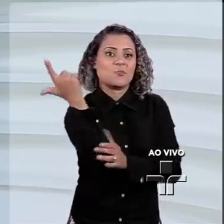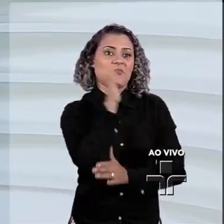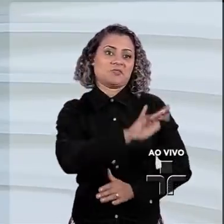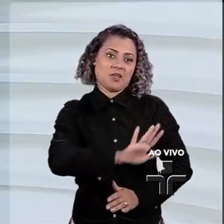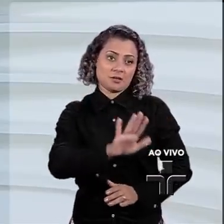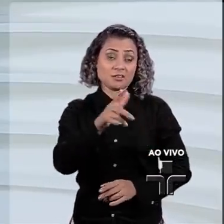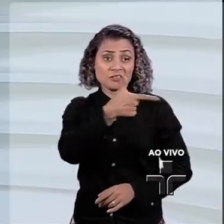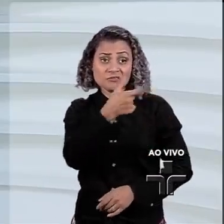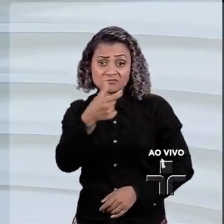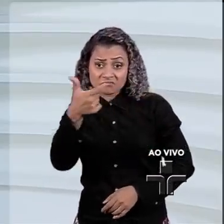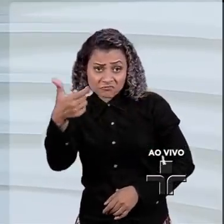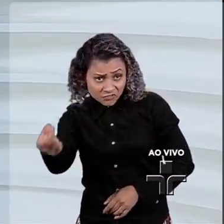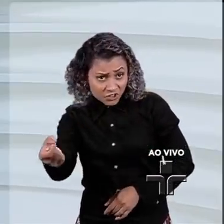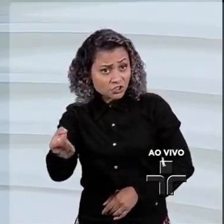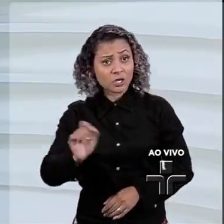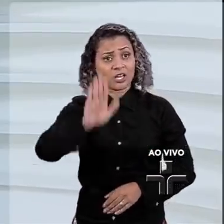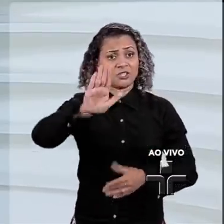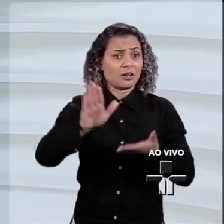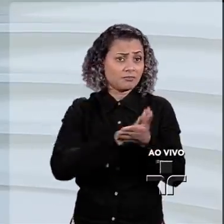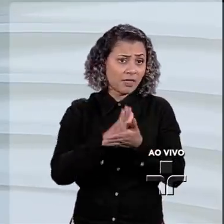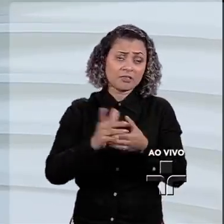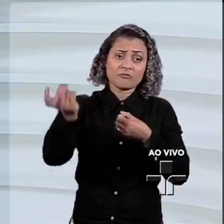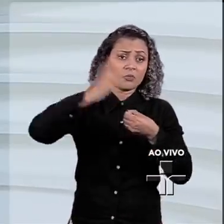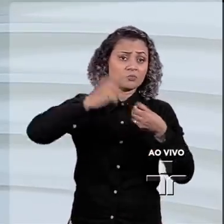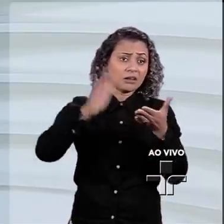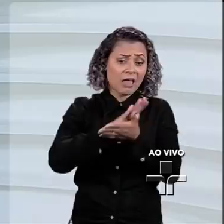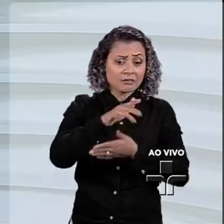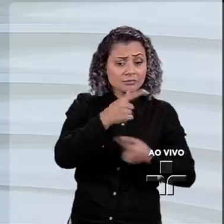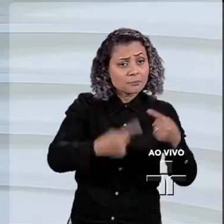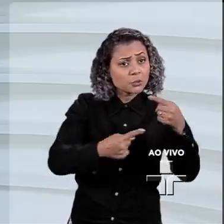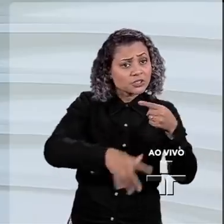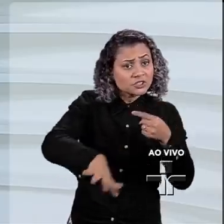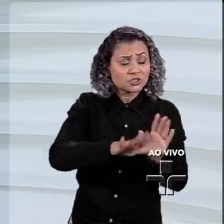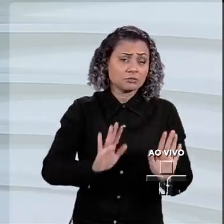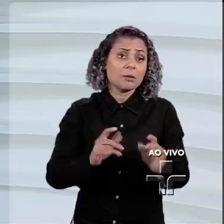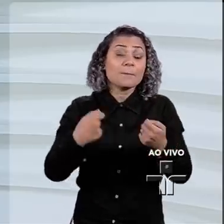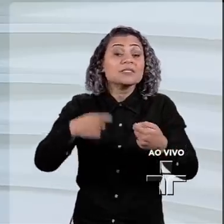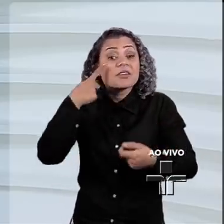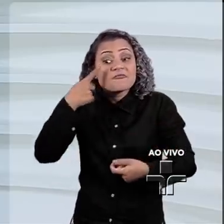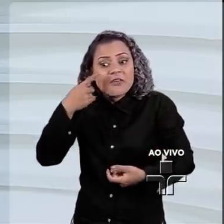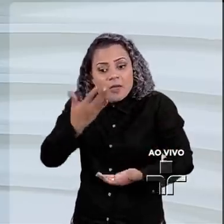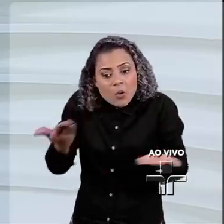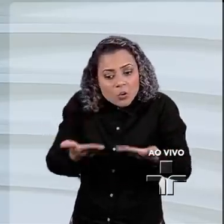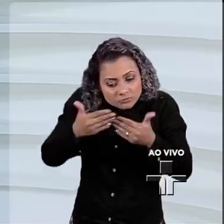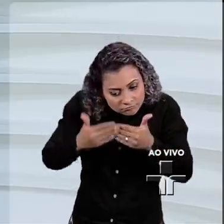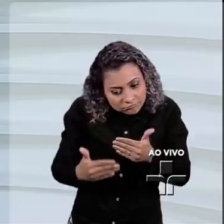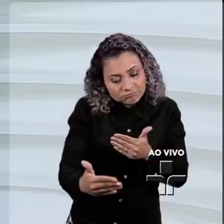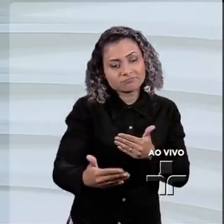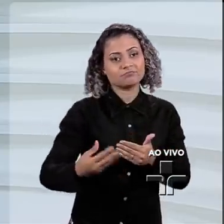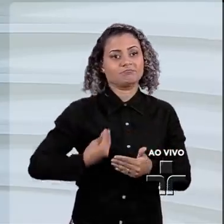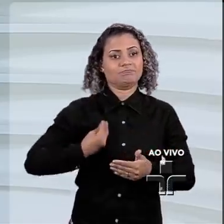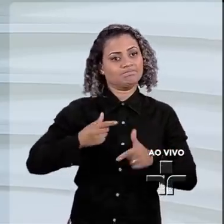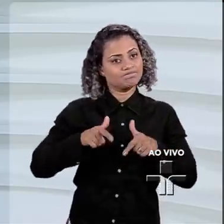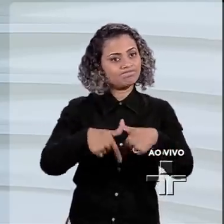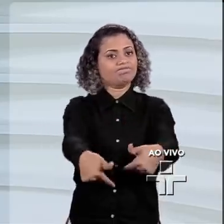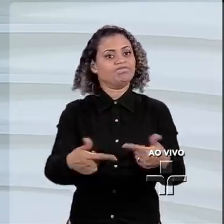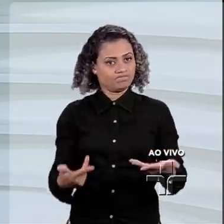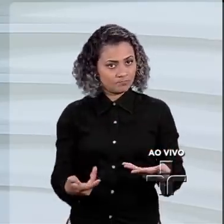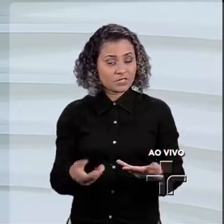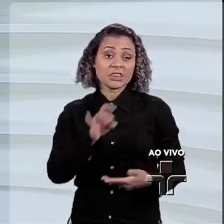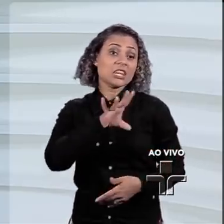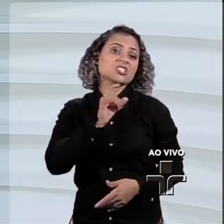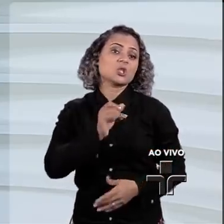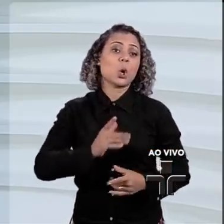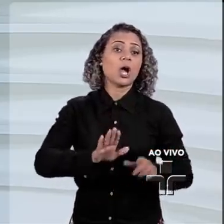candidato em 2020 e nunca mais vou voltar para a vida pública. Então, candidatura não é só fruto da